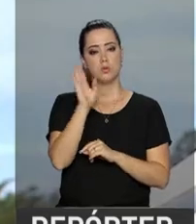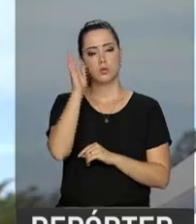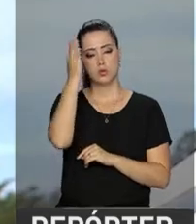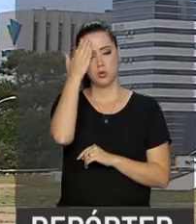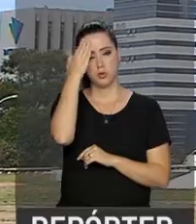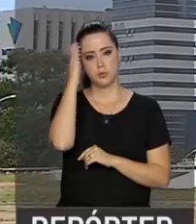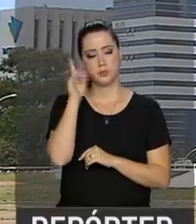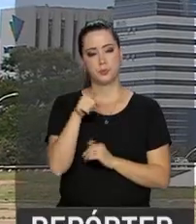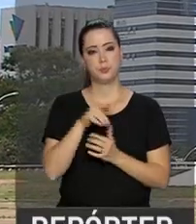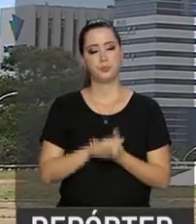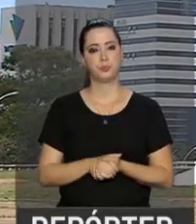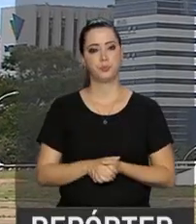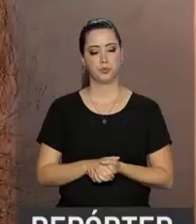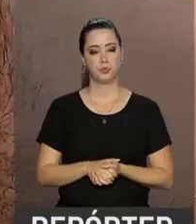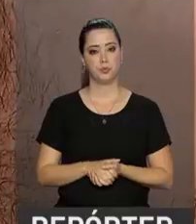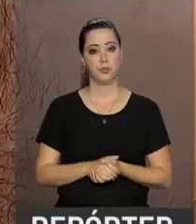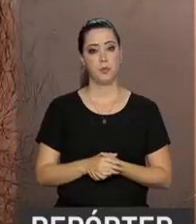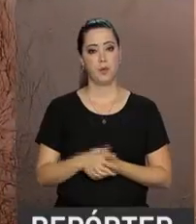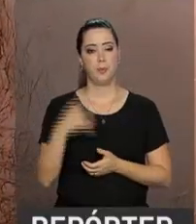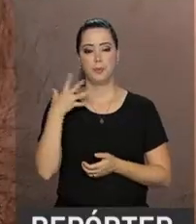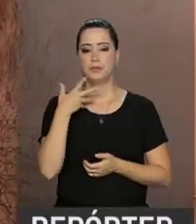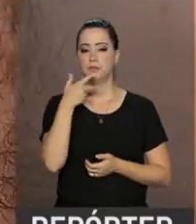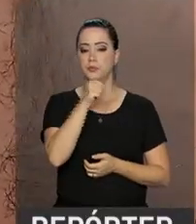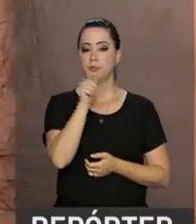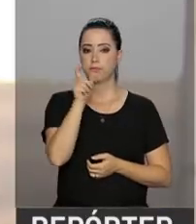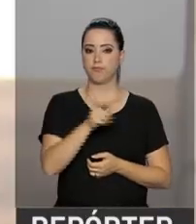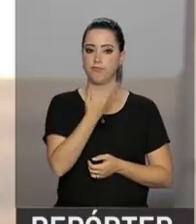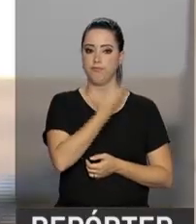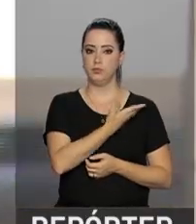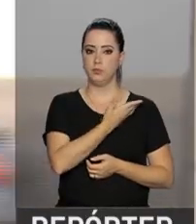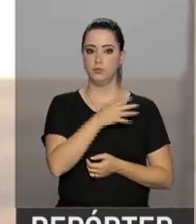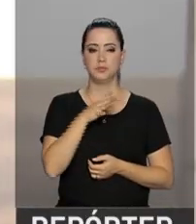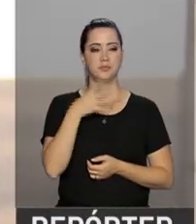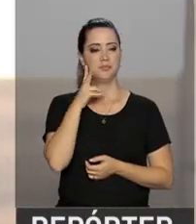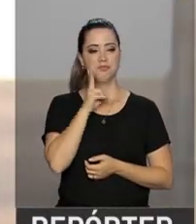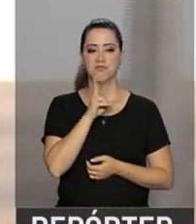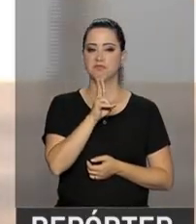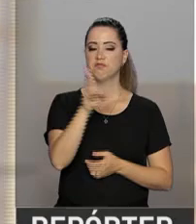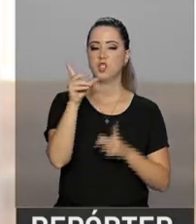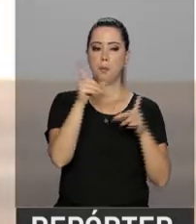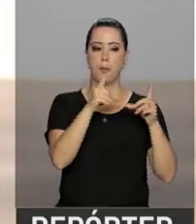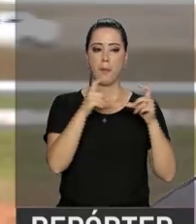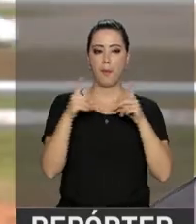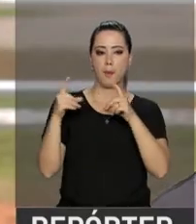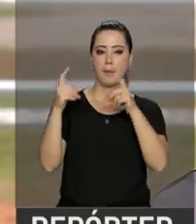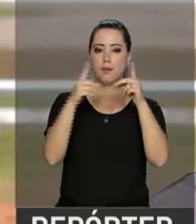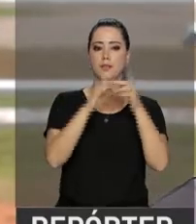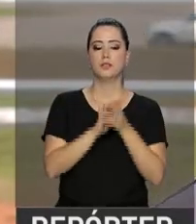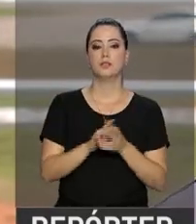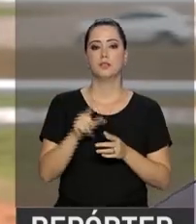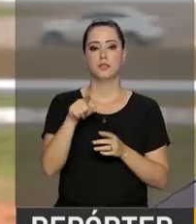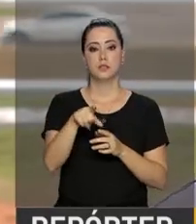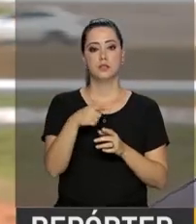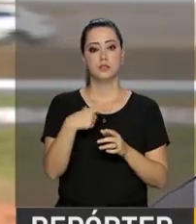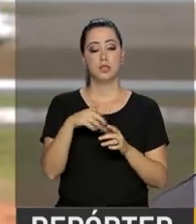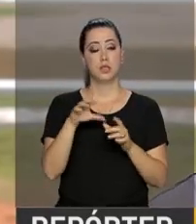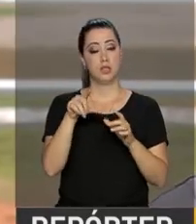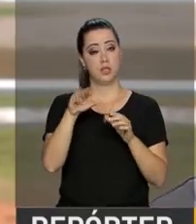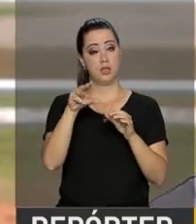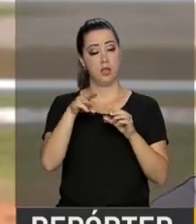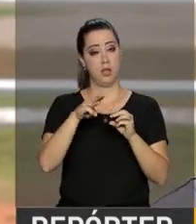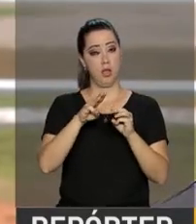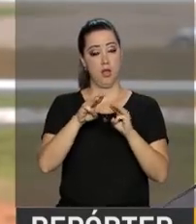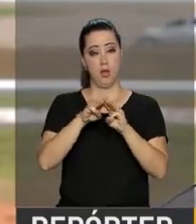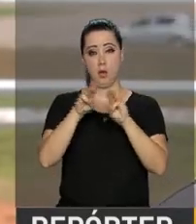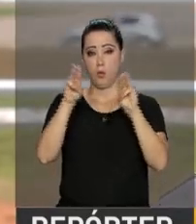fez também. Beleza que esse brasiliense não se cansa de fotografar. Aqui é um museu a céu aberto, né? Uma cidade muito